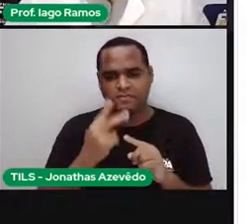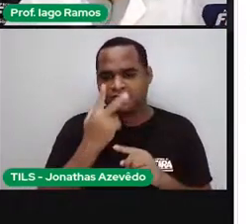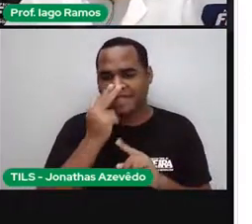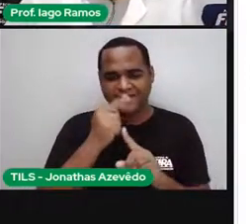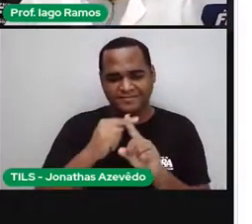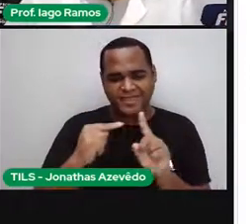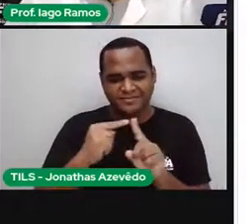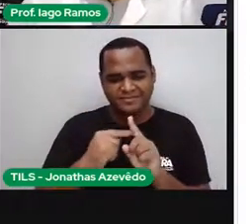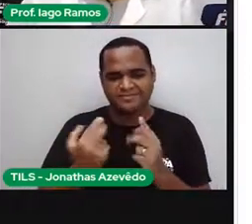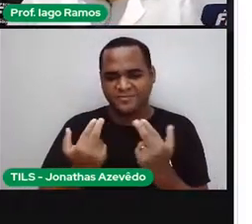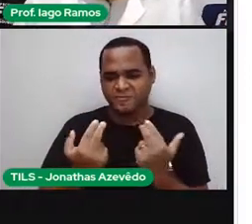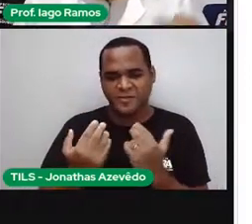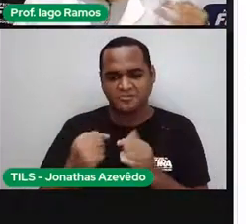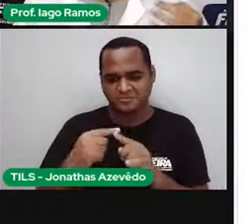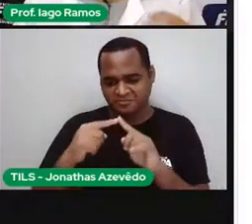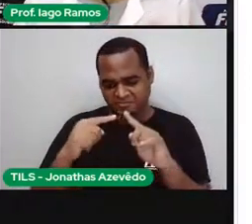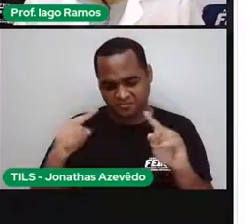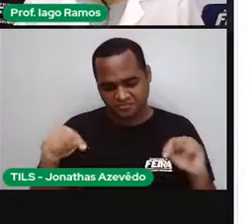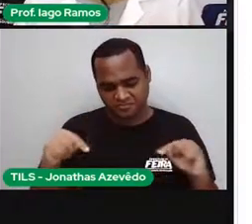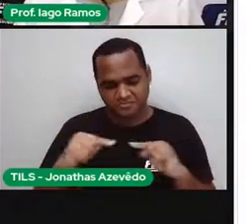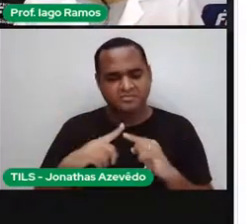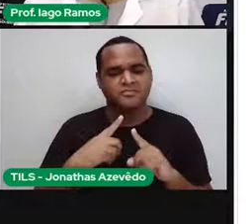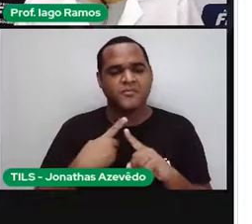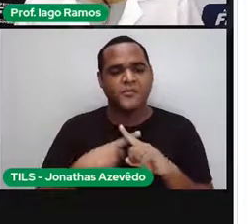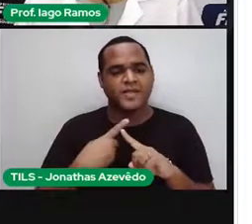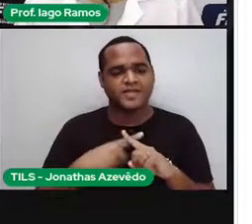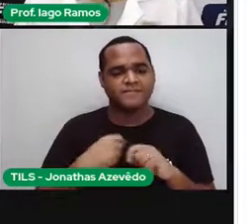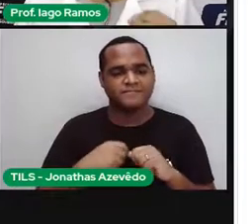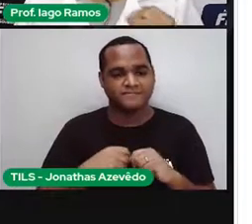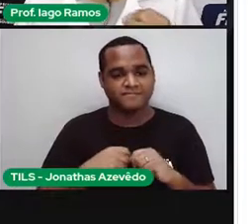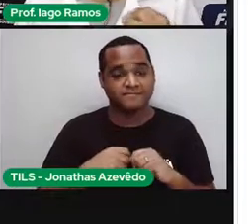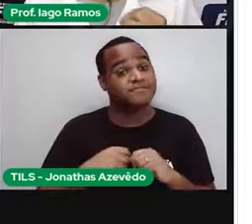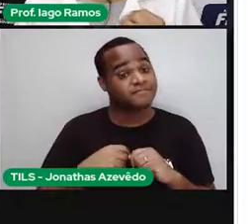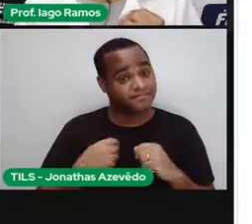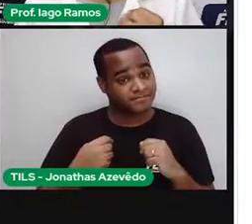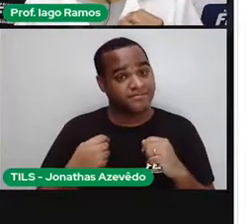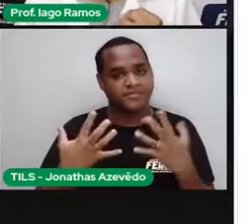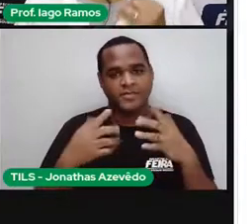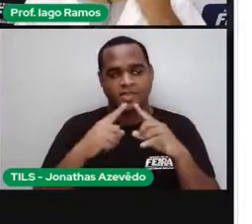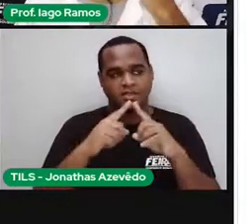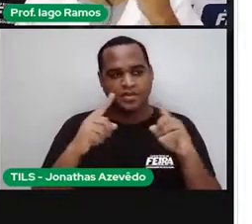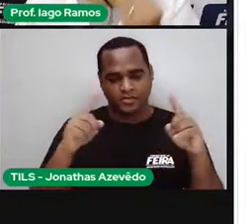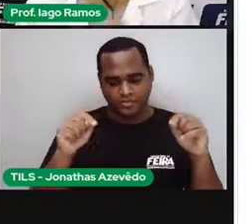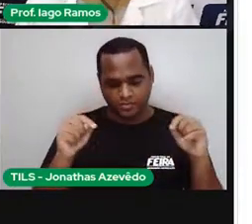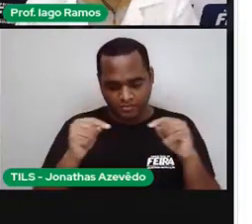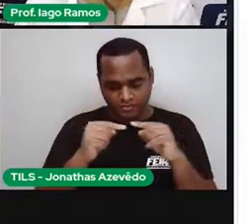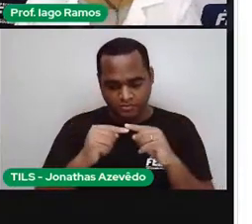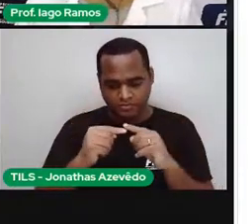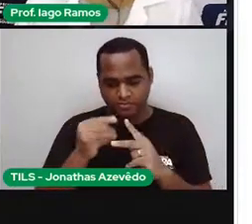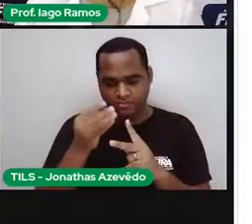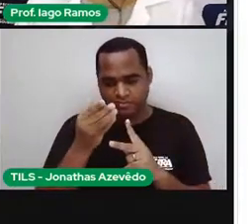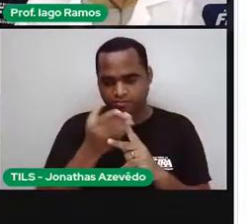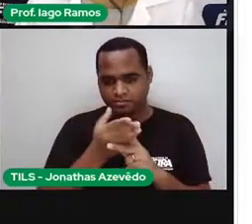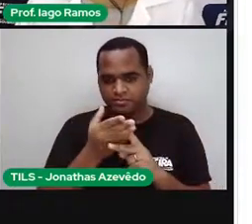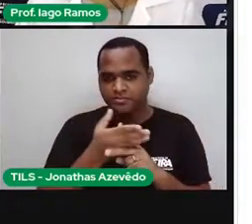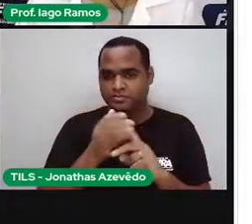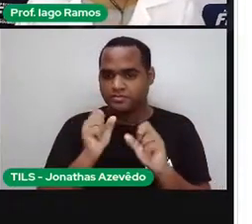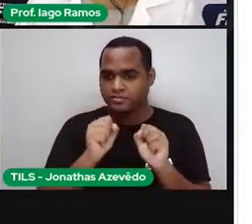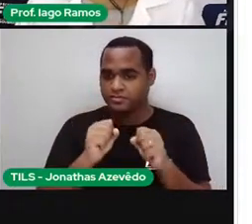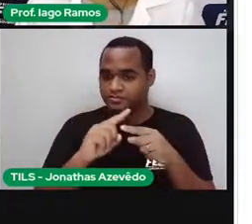metade da área de um retângulo pois um retângulo pode ser dividido em dois triângulos